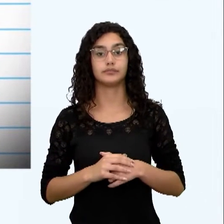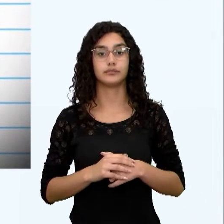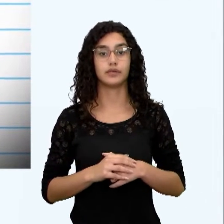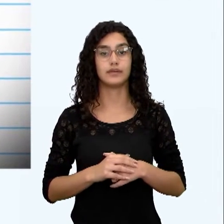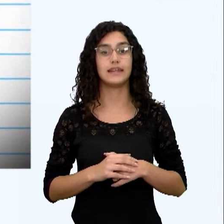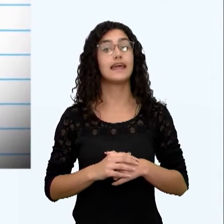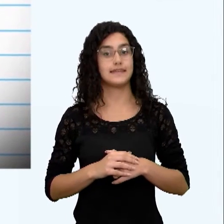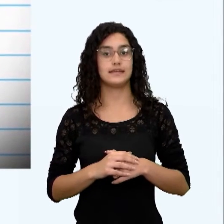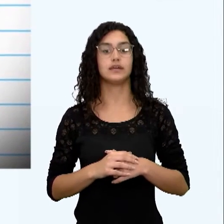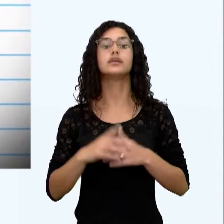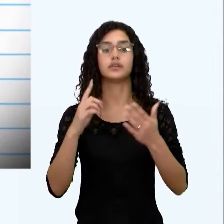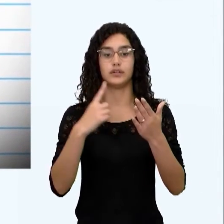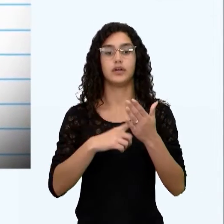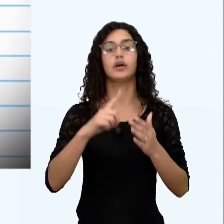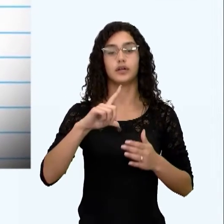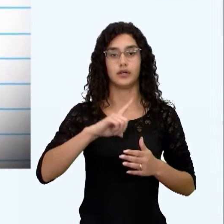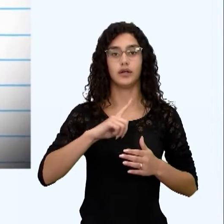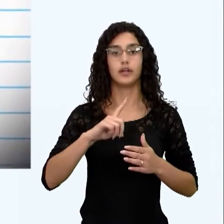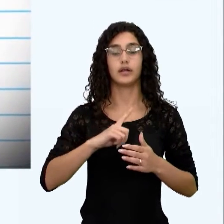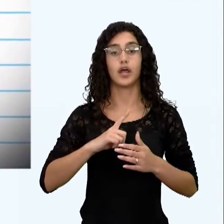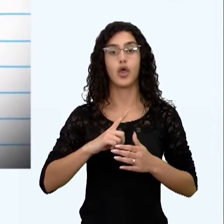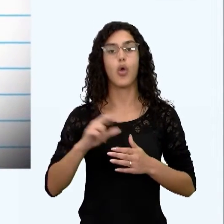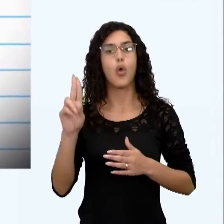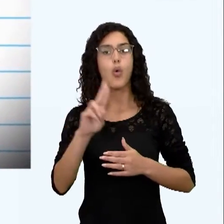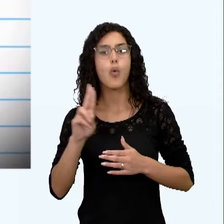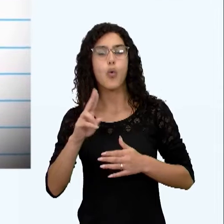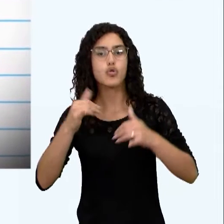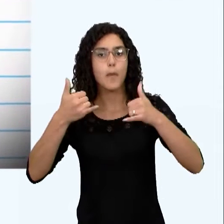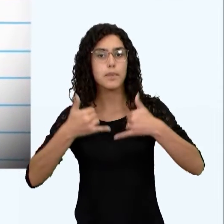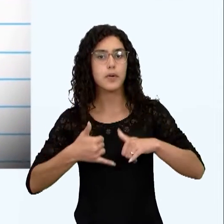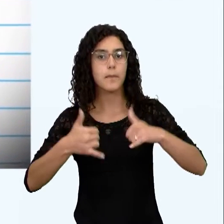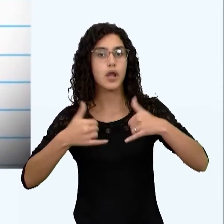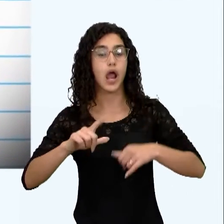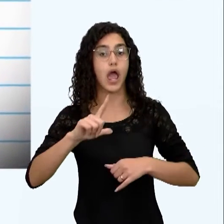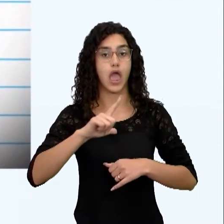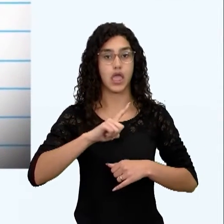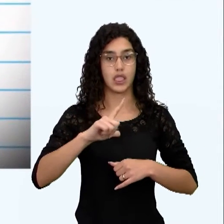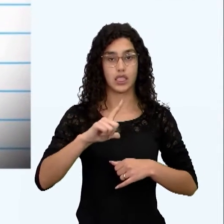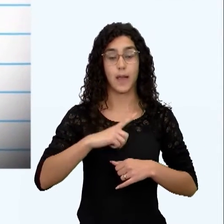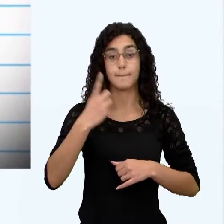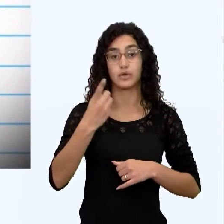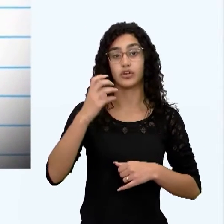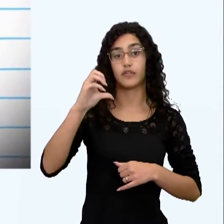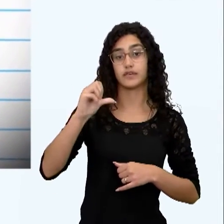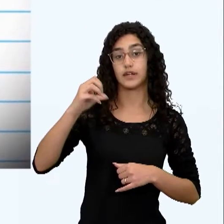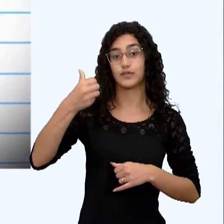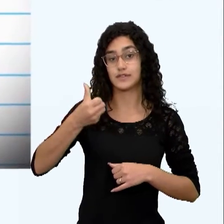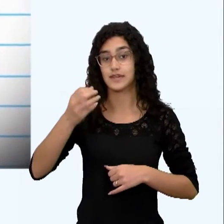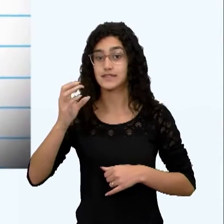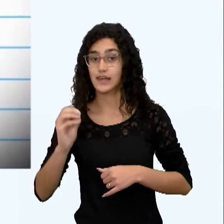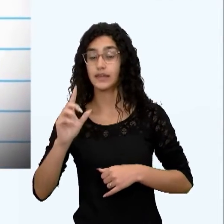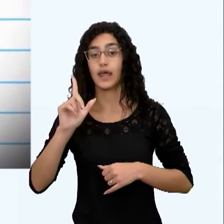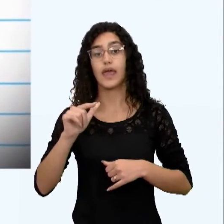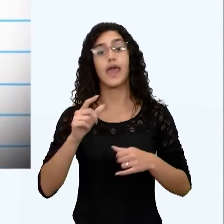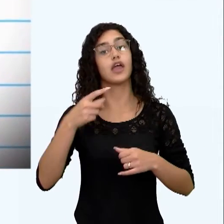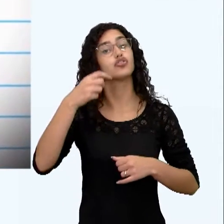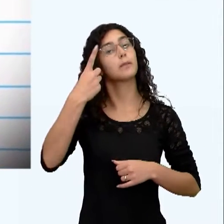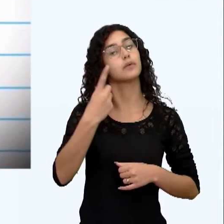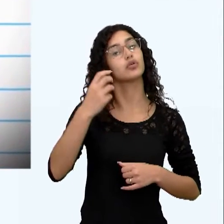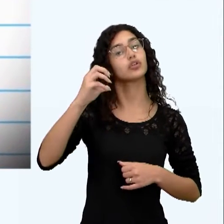De acordo com dados do Banco Mundial, o consumo global de energia de combustíveis fósseis em 1960 era de